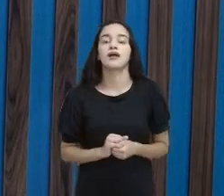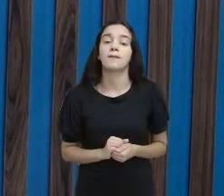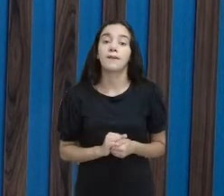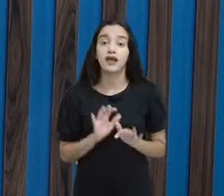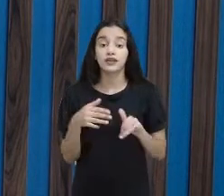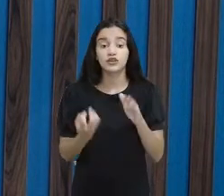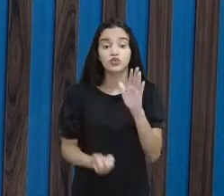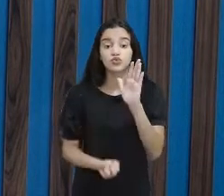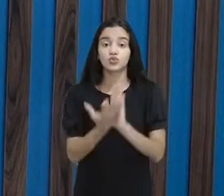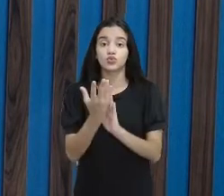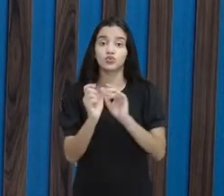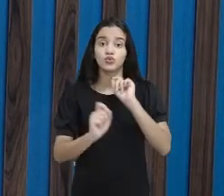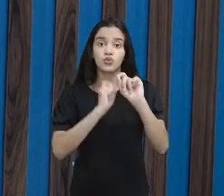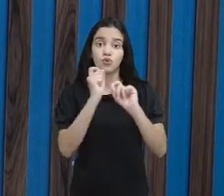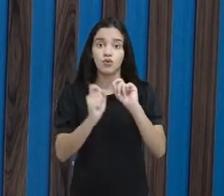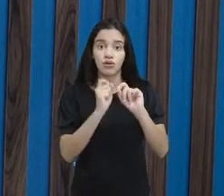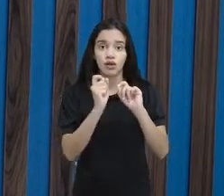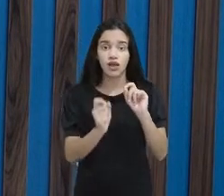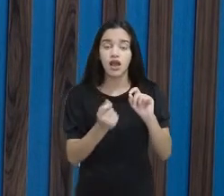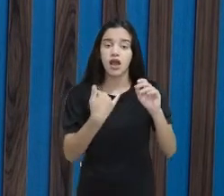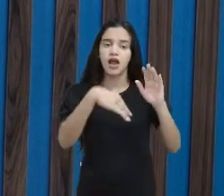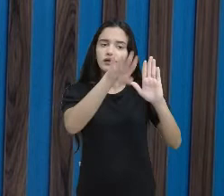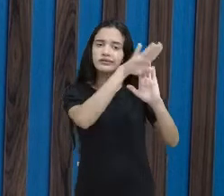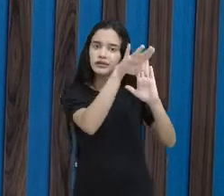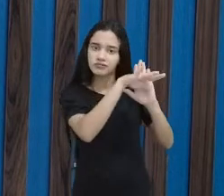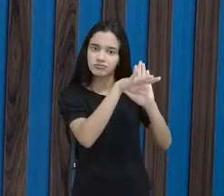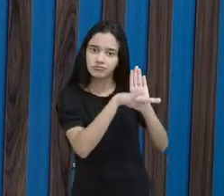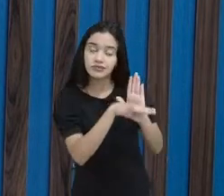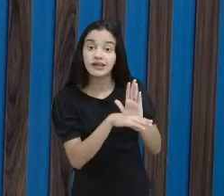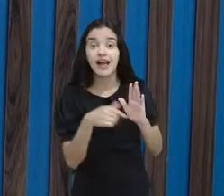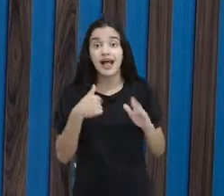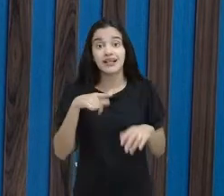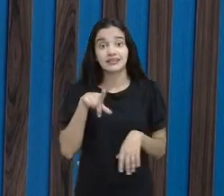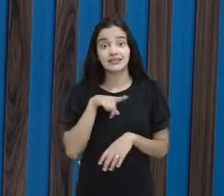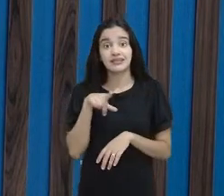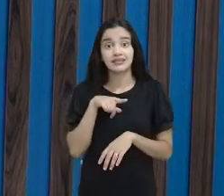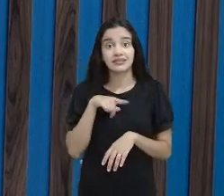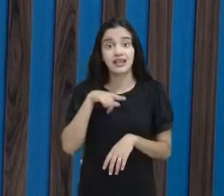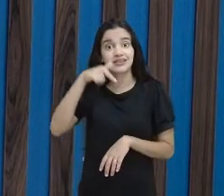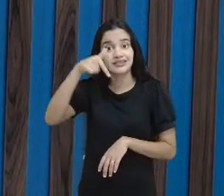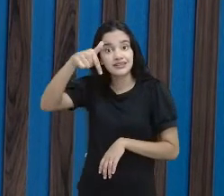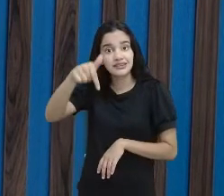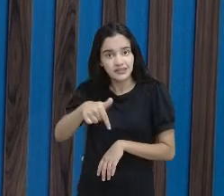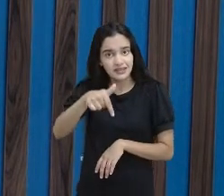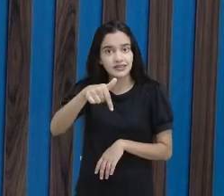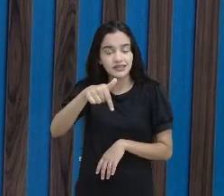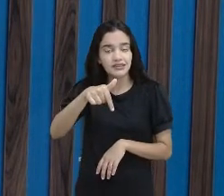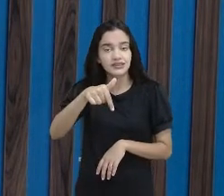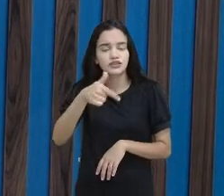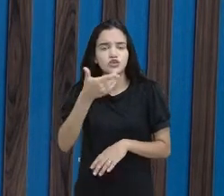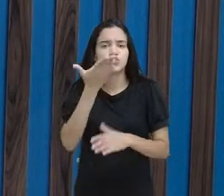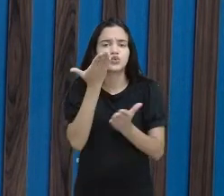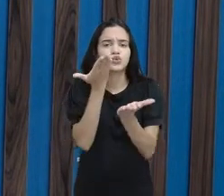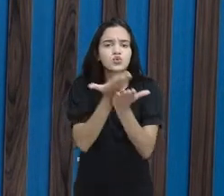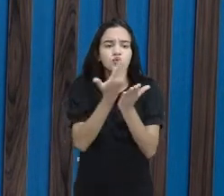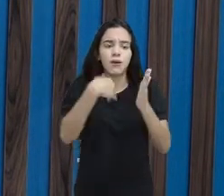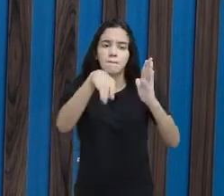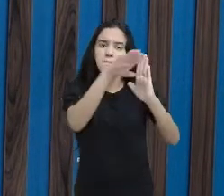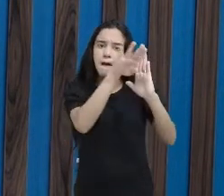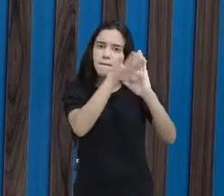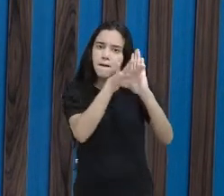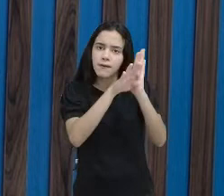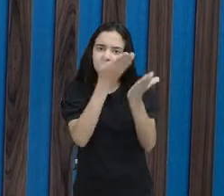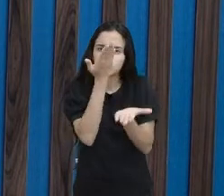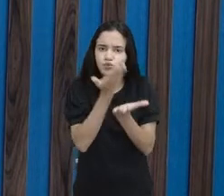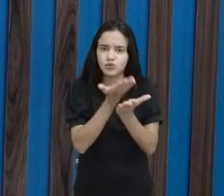que surgem as classificações, né? Nós temos 7 aí que foram estudadas, né, que são